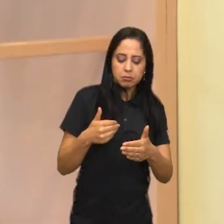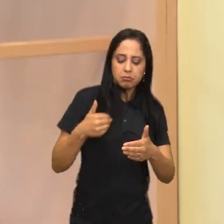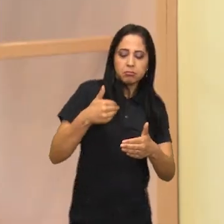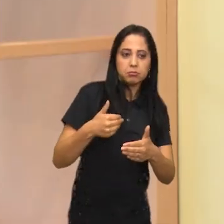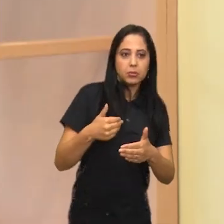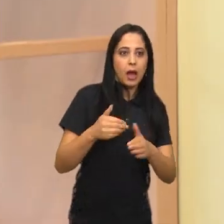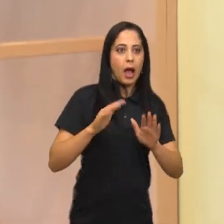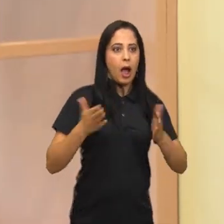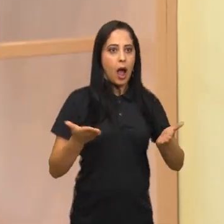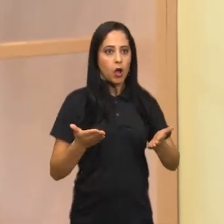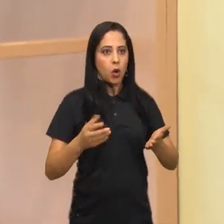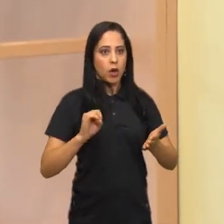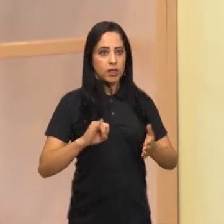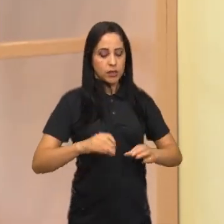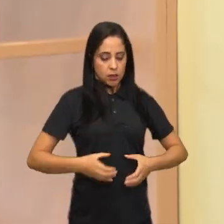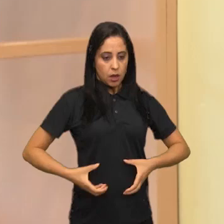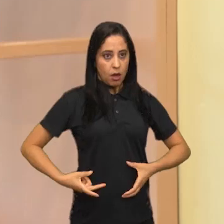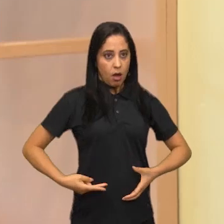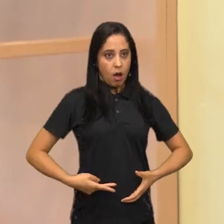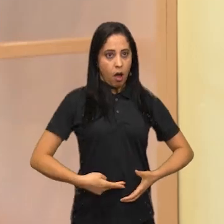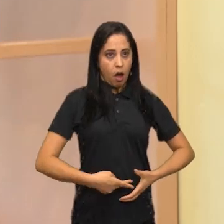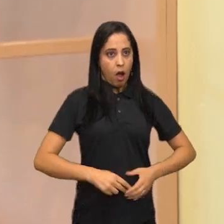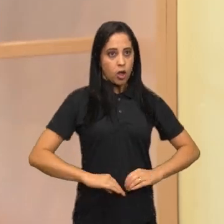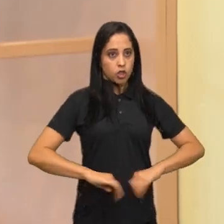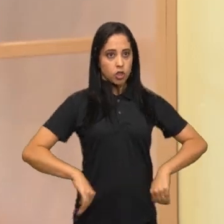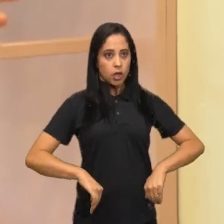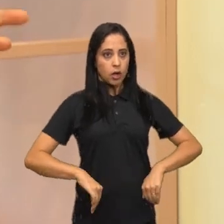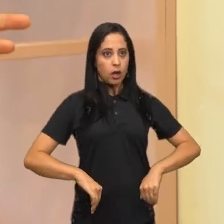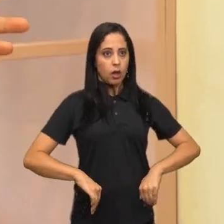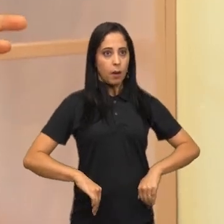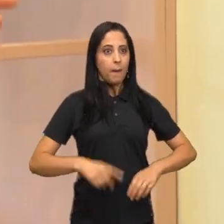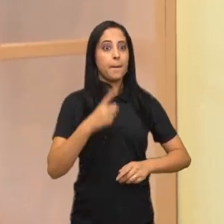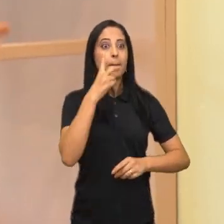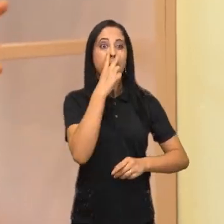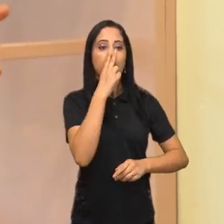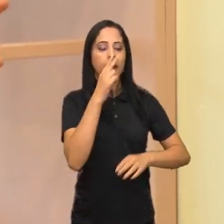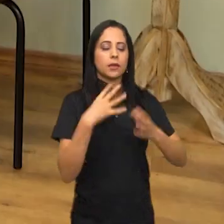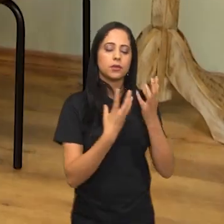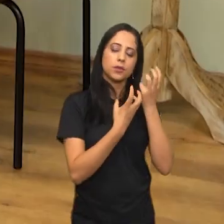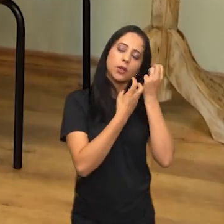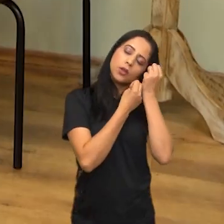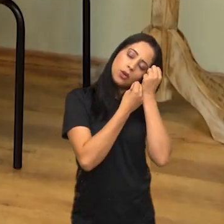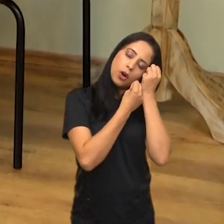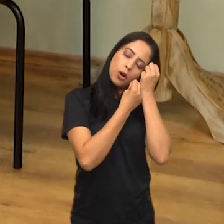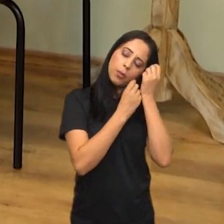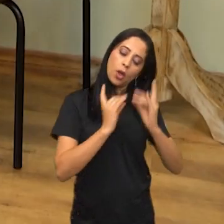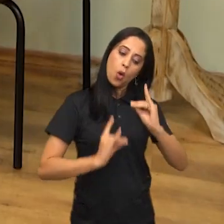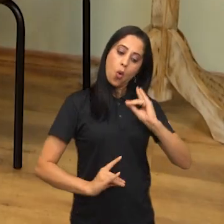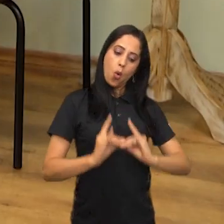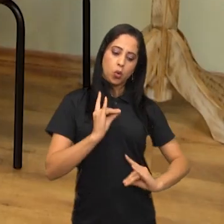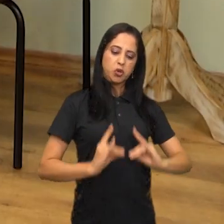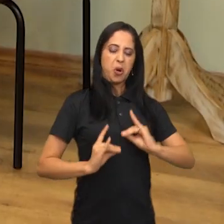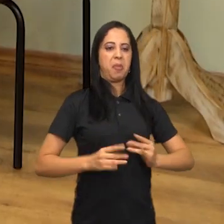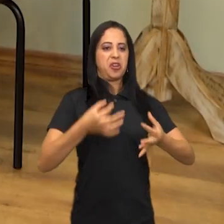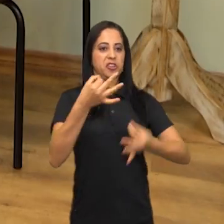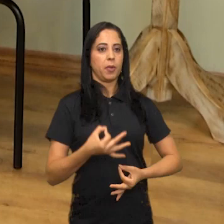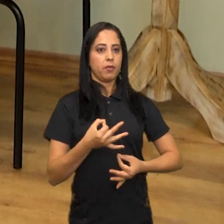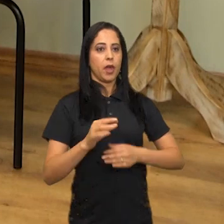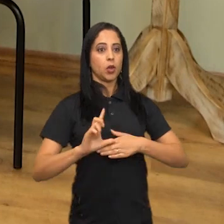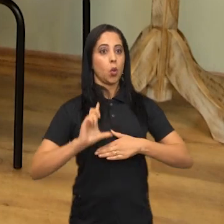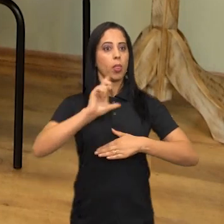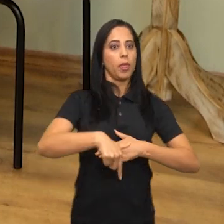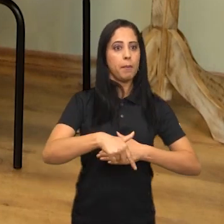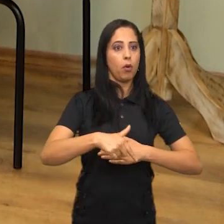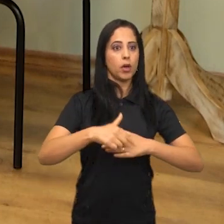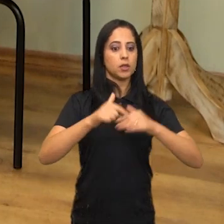você faz a menopausa cirúrgica, você dorme. Você entra no centro cirúrgico com os hormônios e você sai sem nada, então a queda é